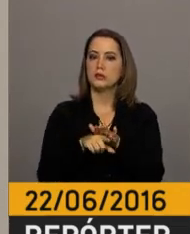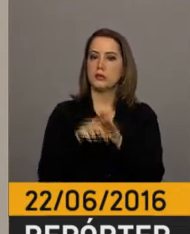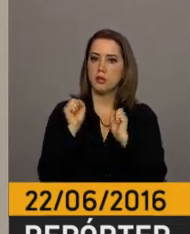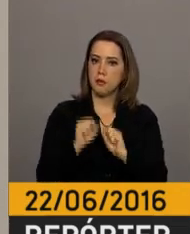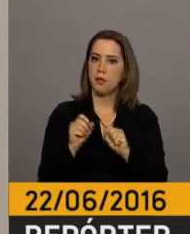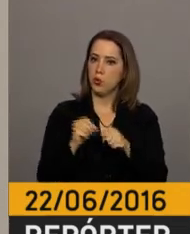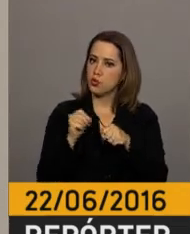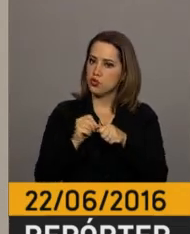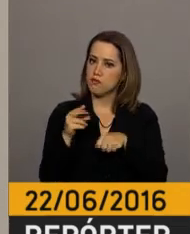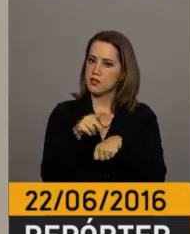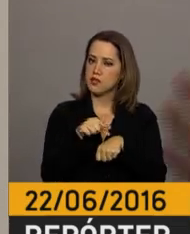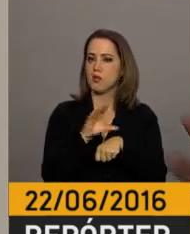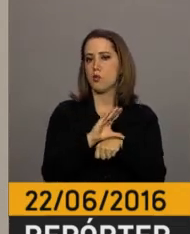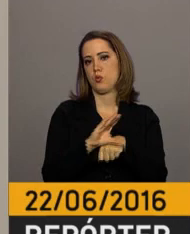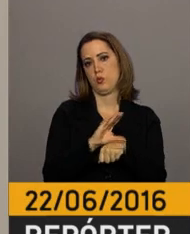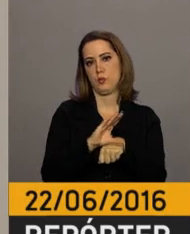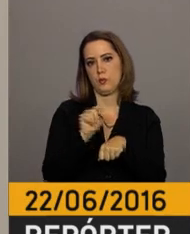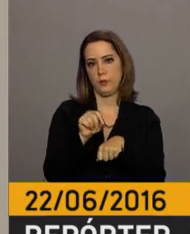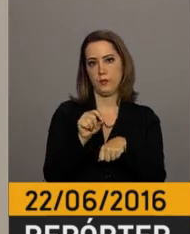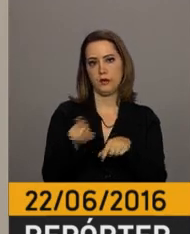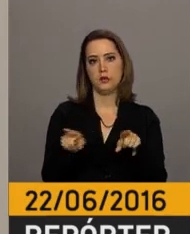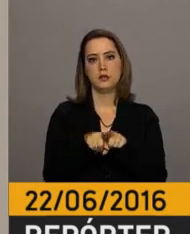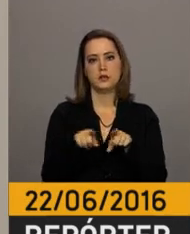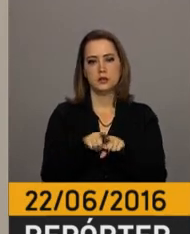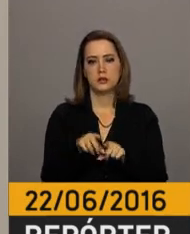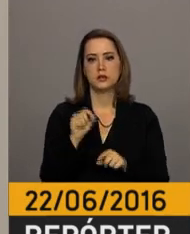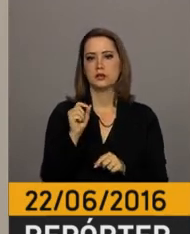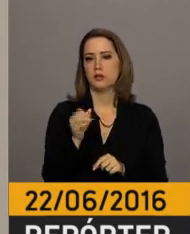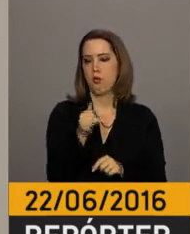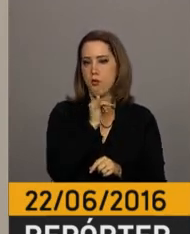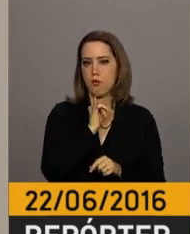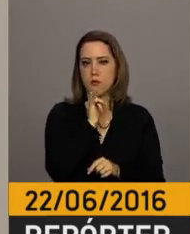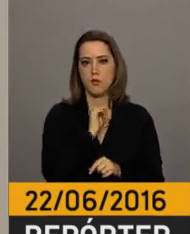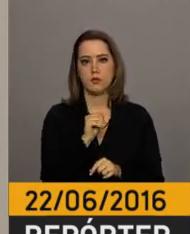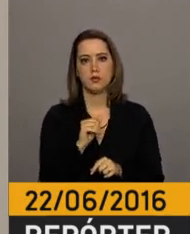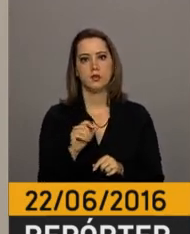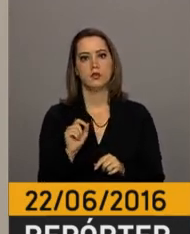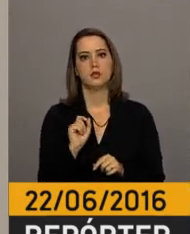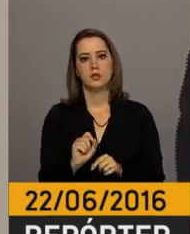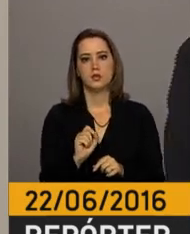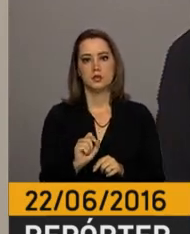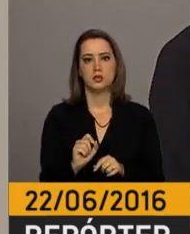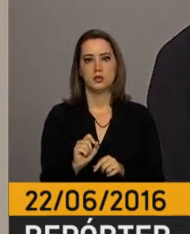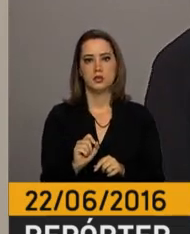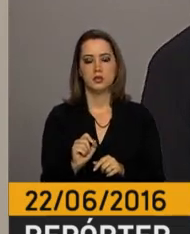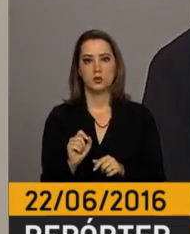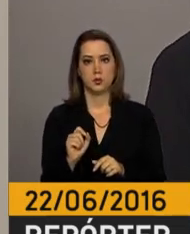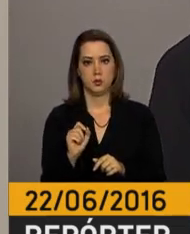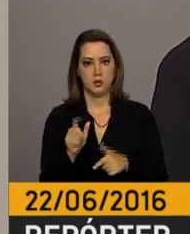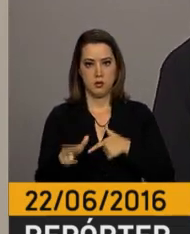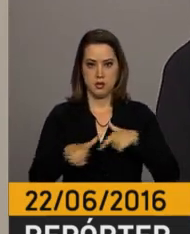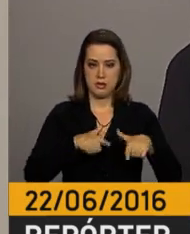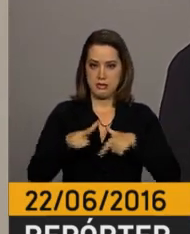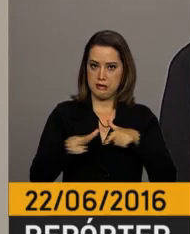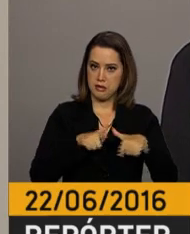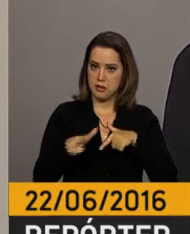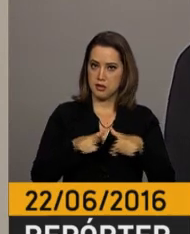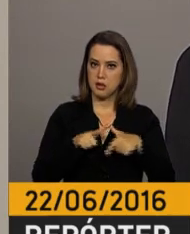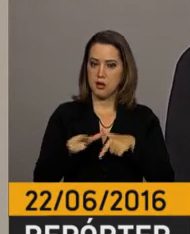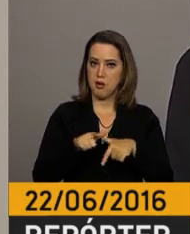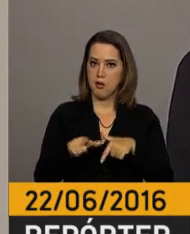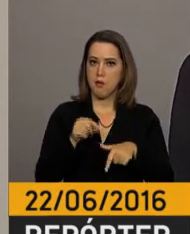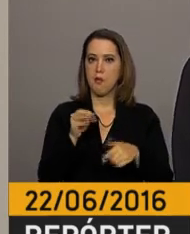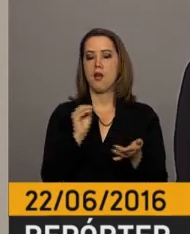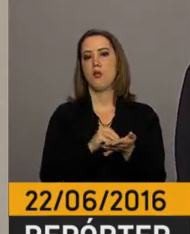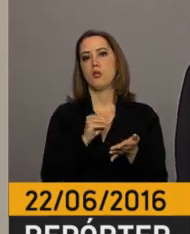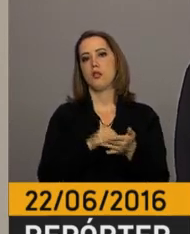mecanismos institucionais por exemplo a chamada eh de controle da inconstitucionalidade por omissão e